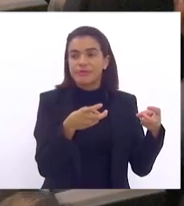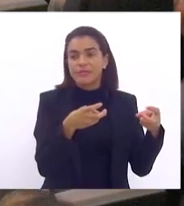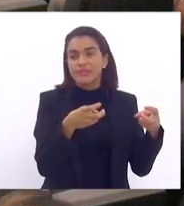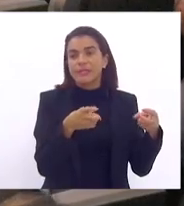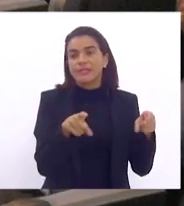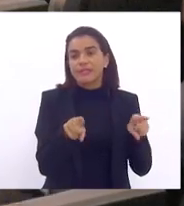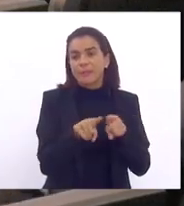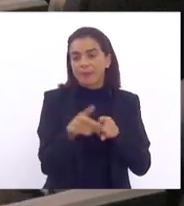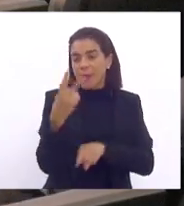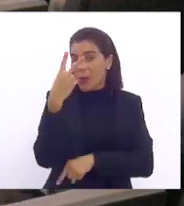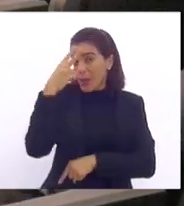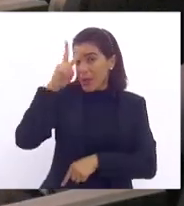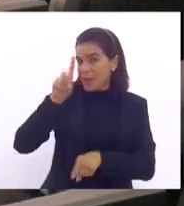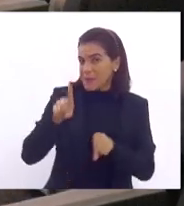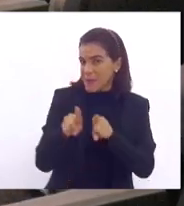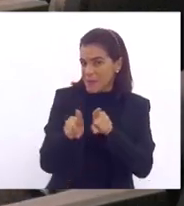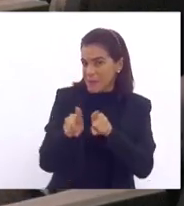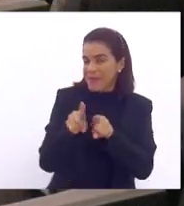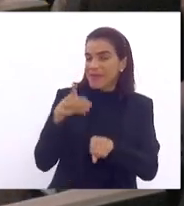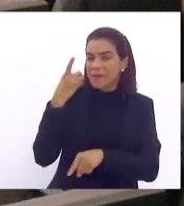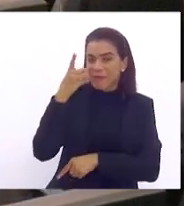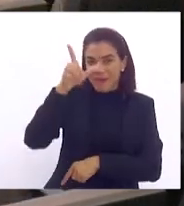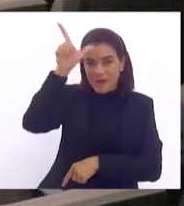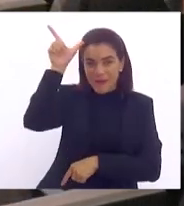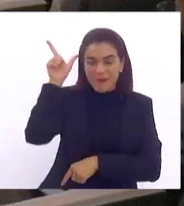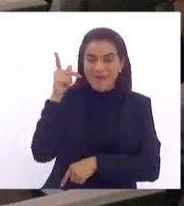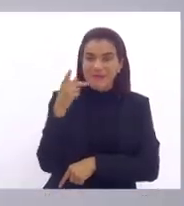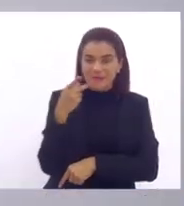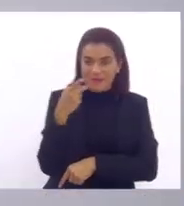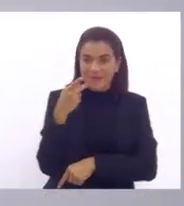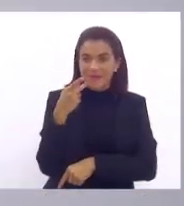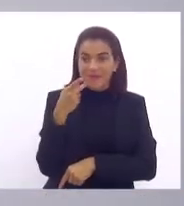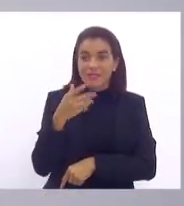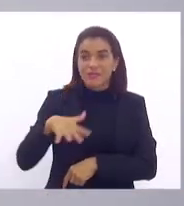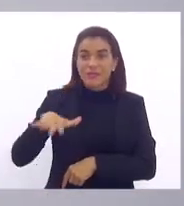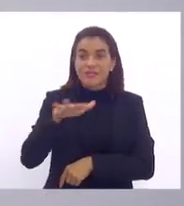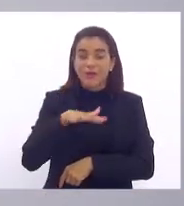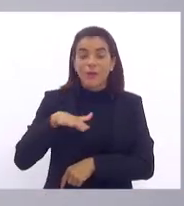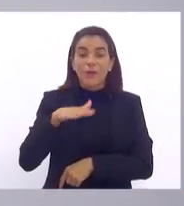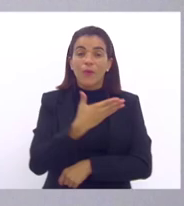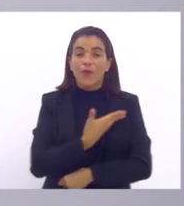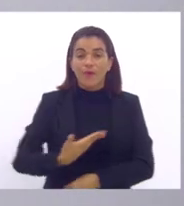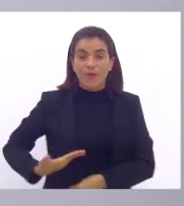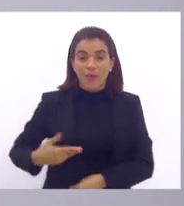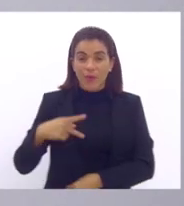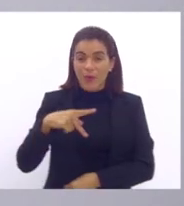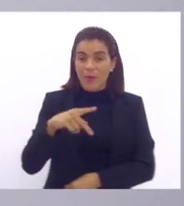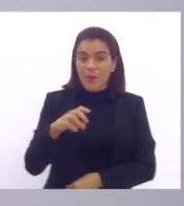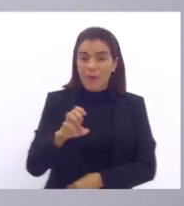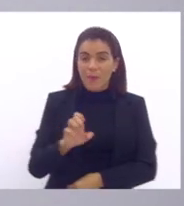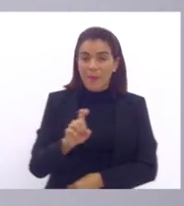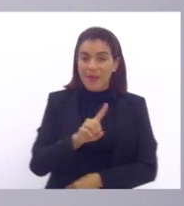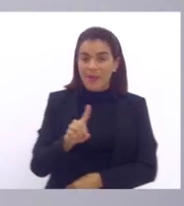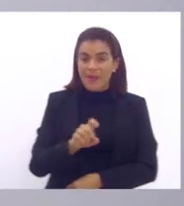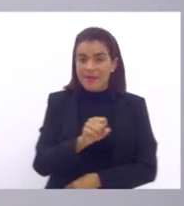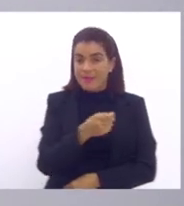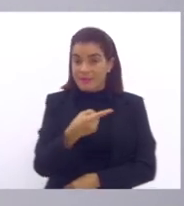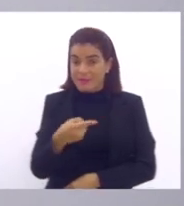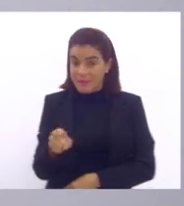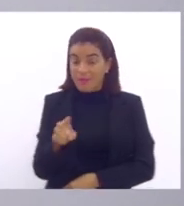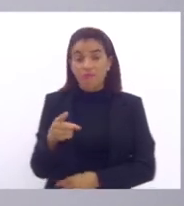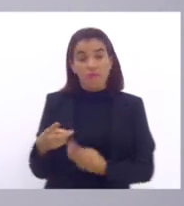trago a lembrança também Deputado Luiz Paulo do caso do governador Pezão que foi preso